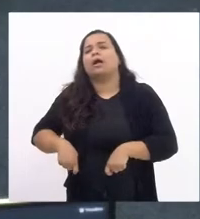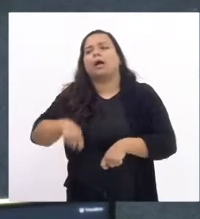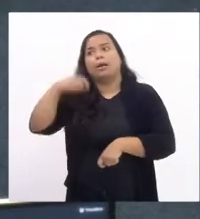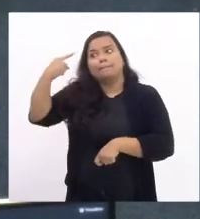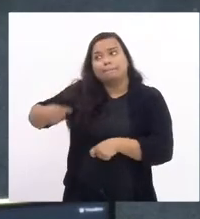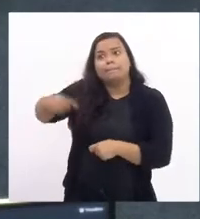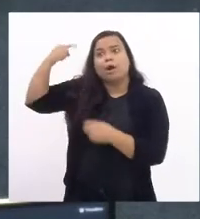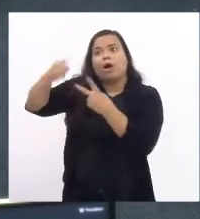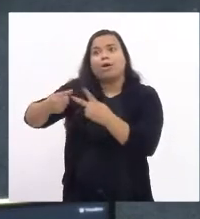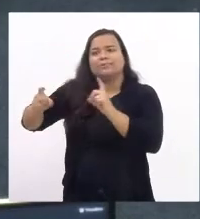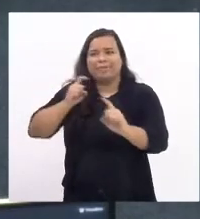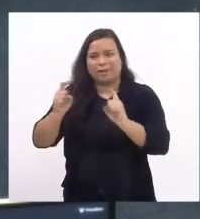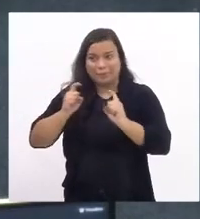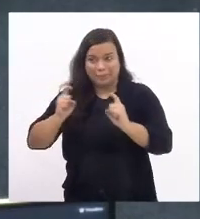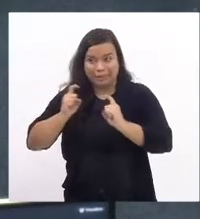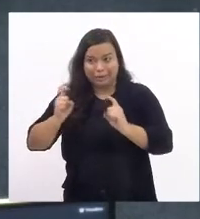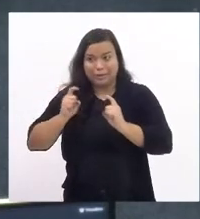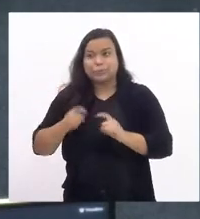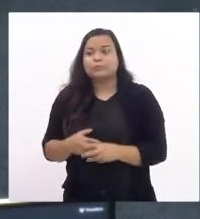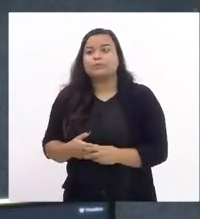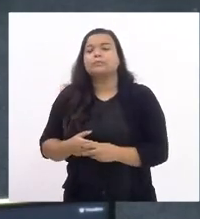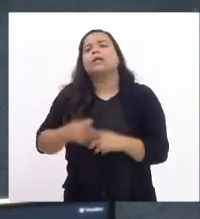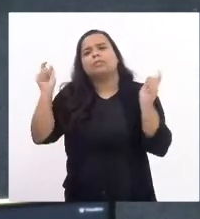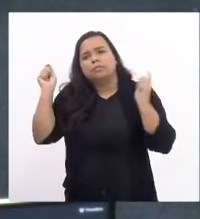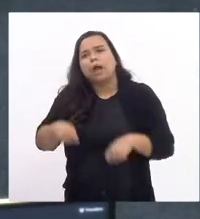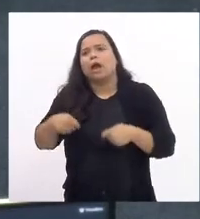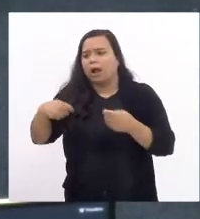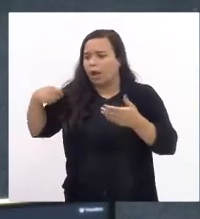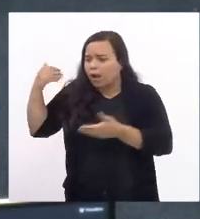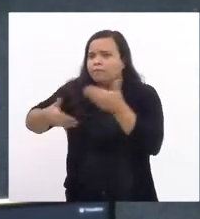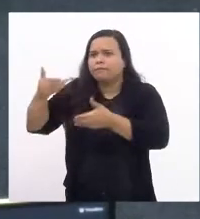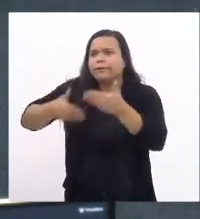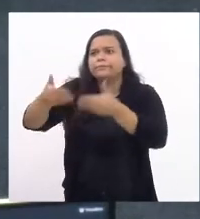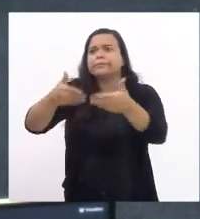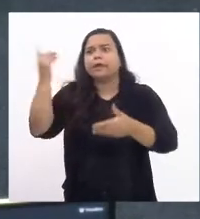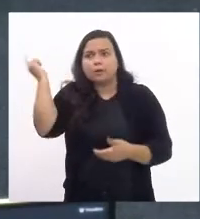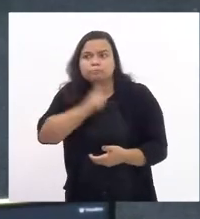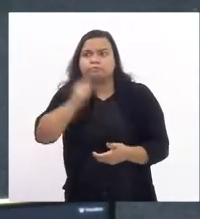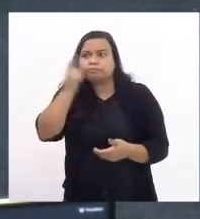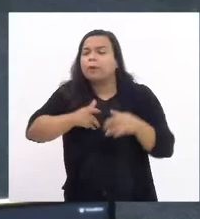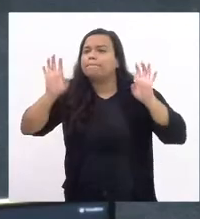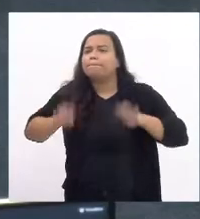próxima reunião, avançar,